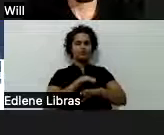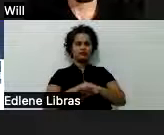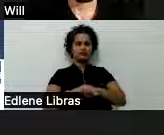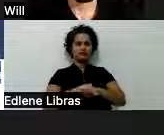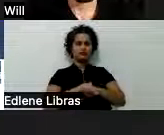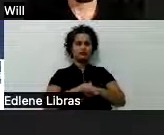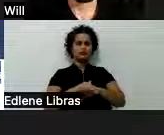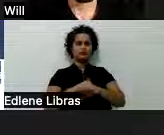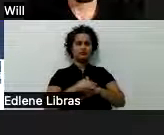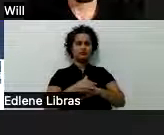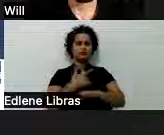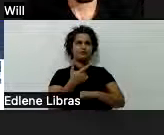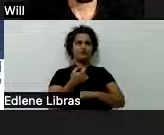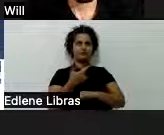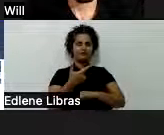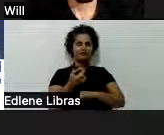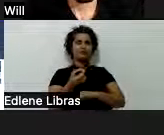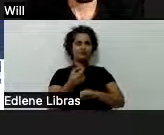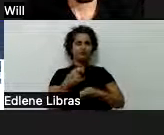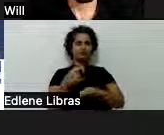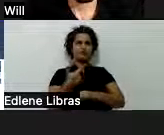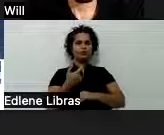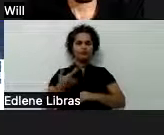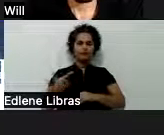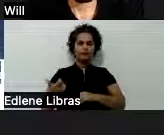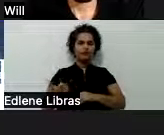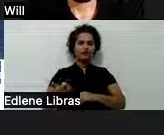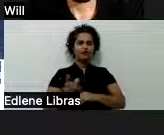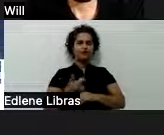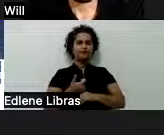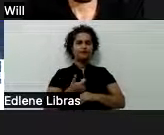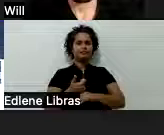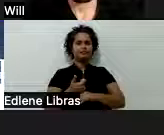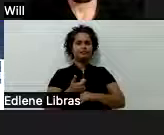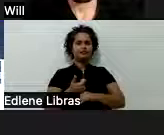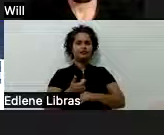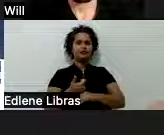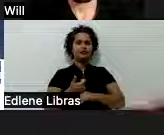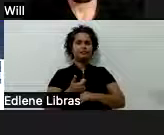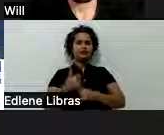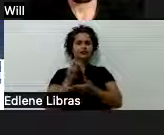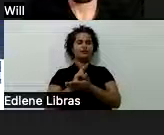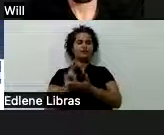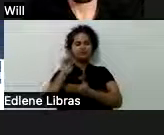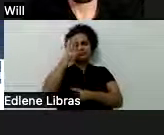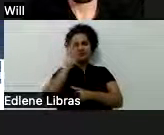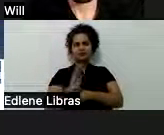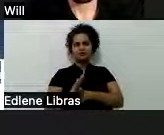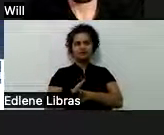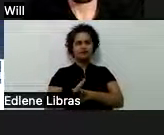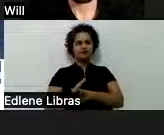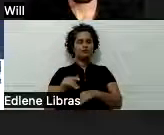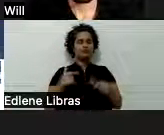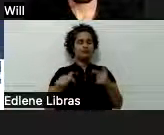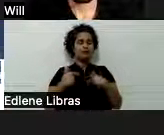e 2021. Primeiro, o Guia de Urbanismo Tático, um guia para cidades brasileiras, que é um